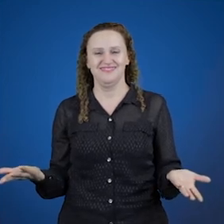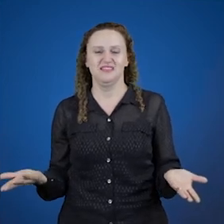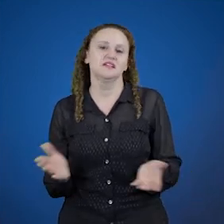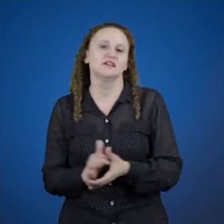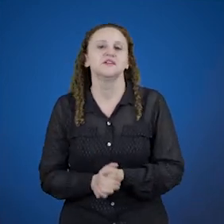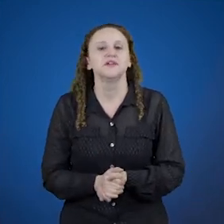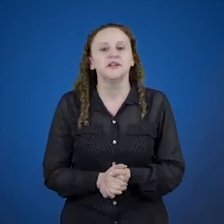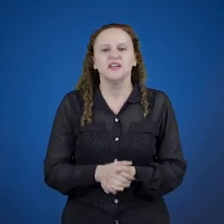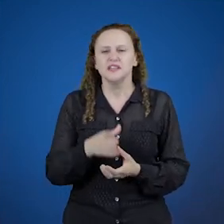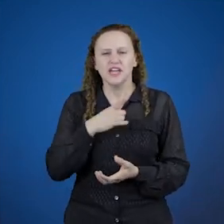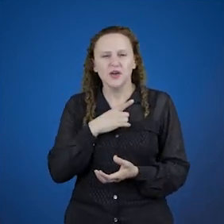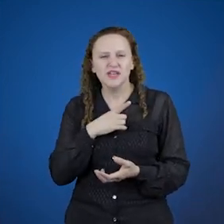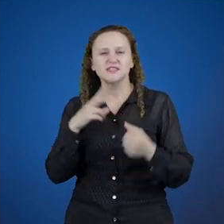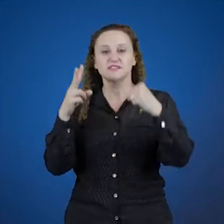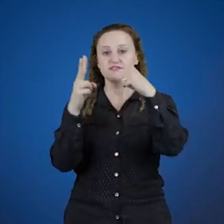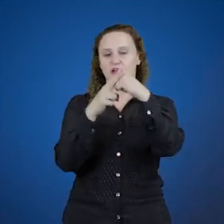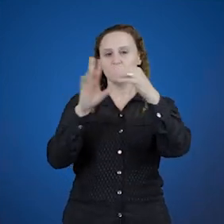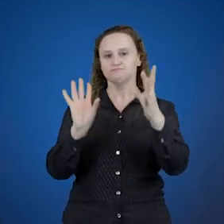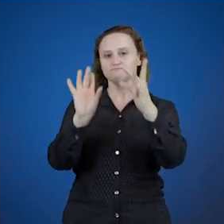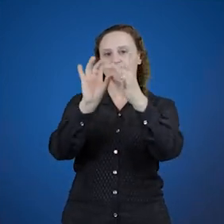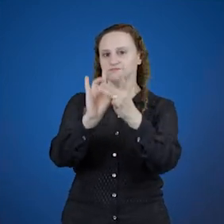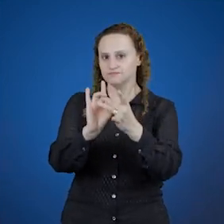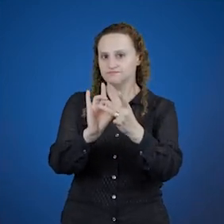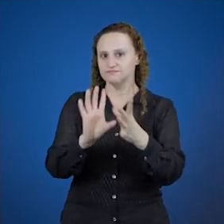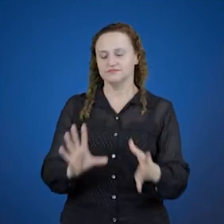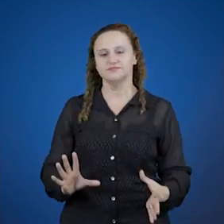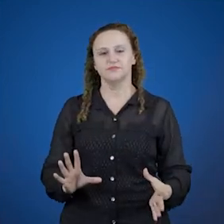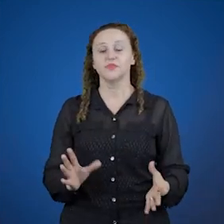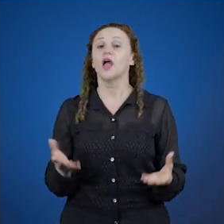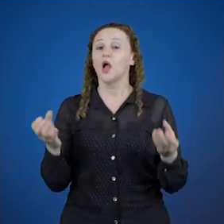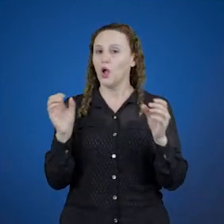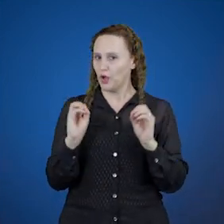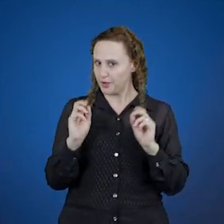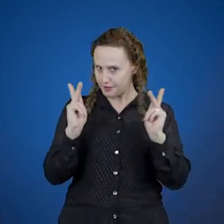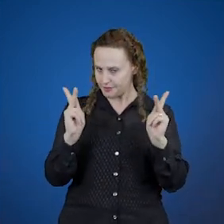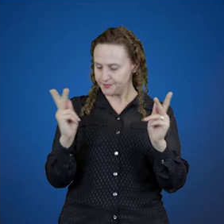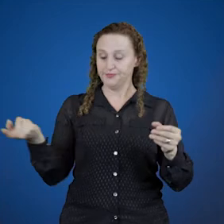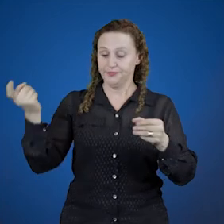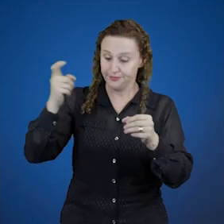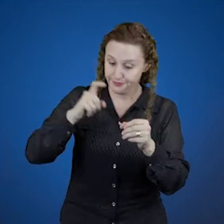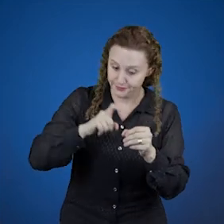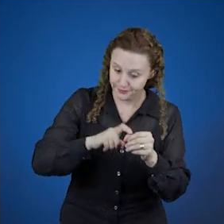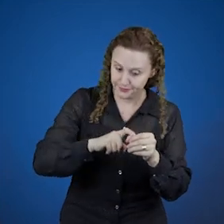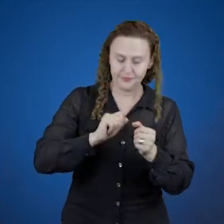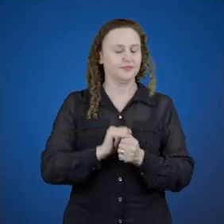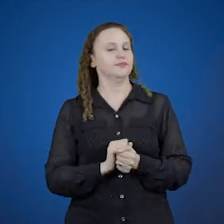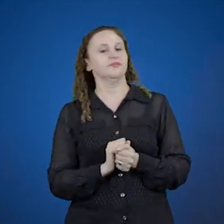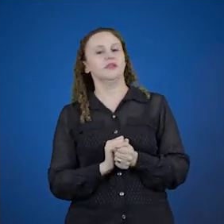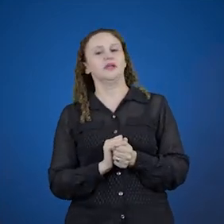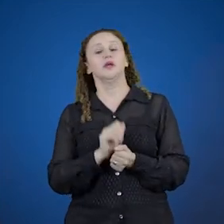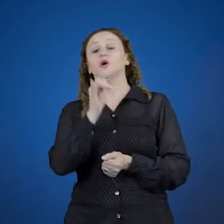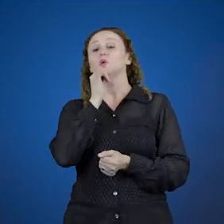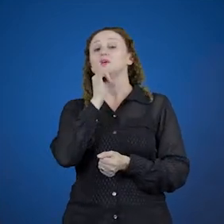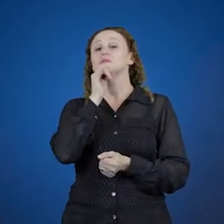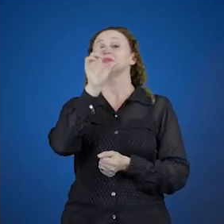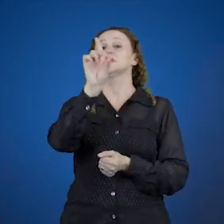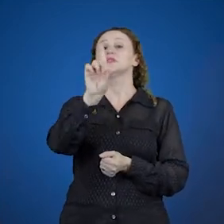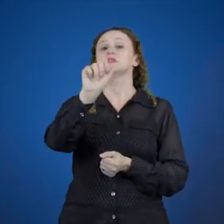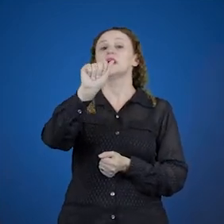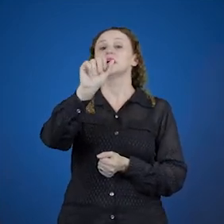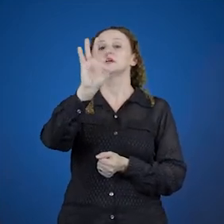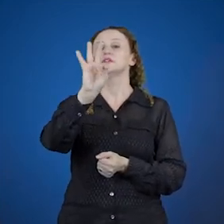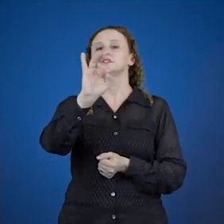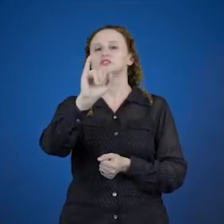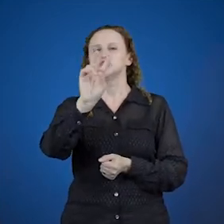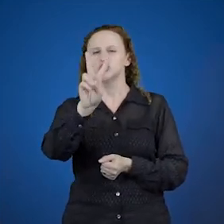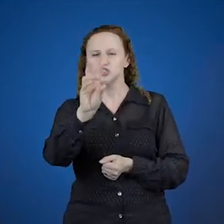ligação aqueles que não tem ação praticada pelo sujeito pois bem voltando então o caso dativo nós